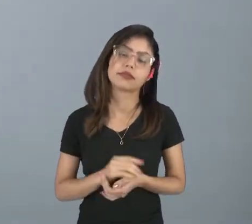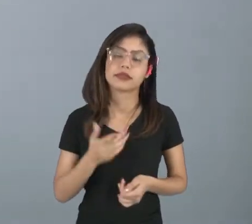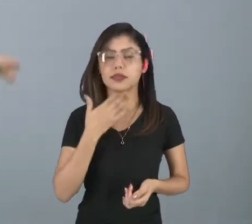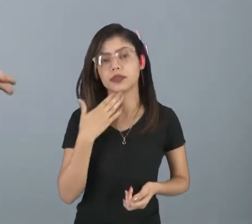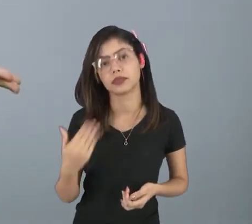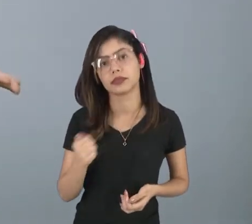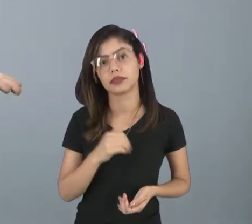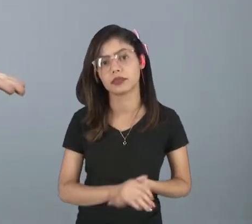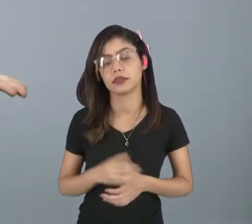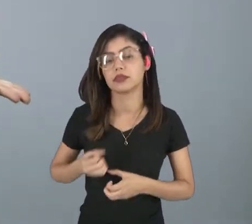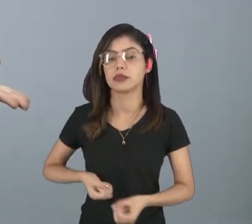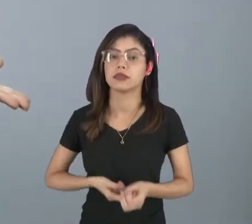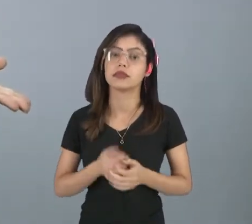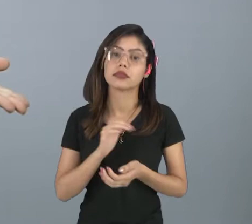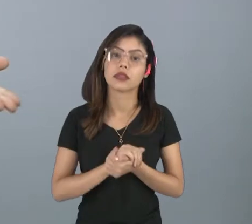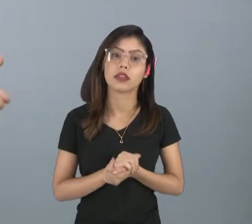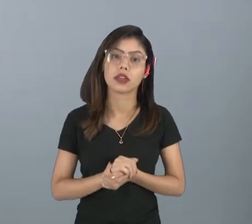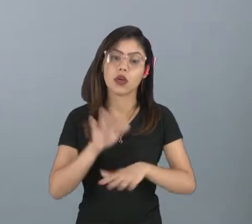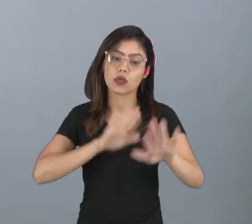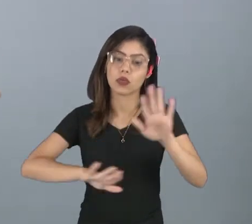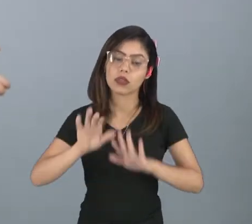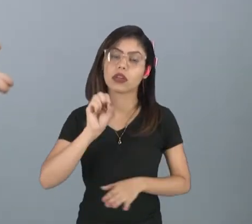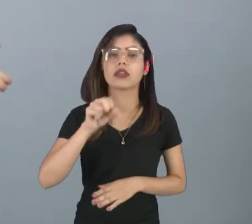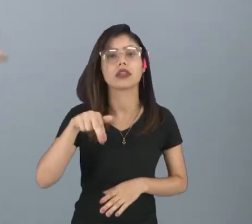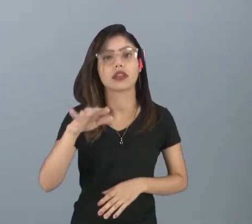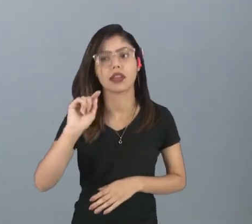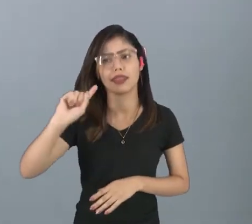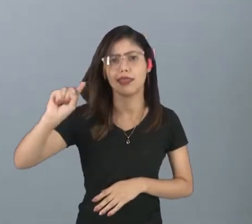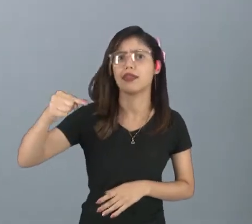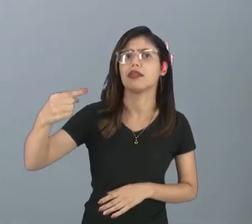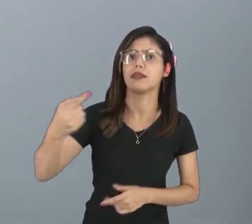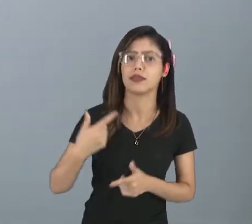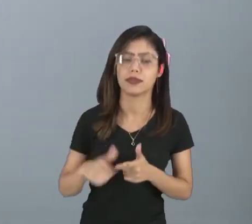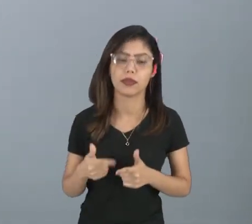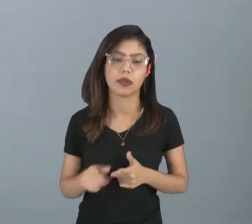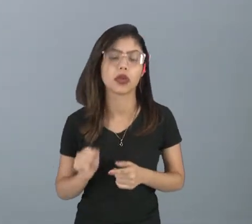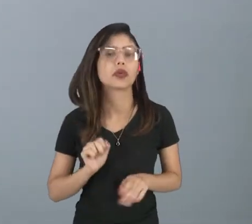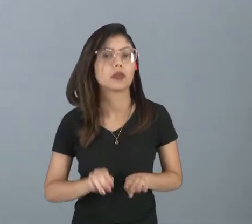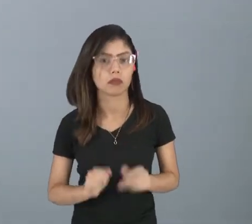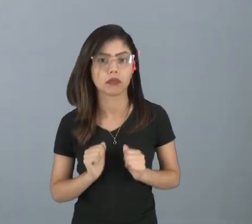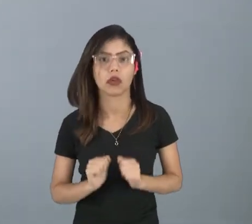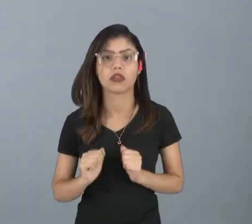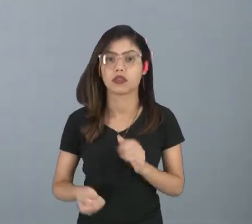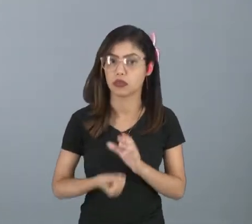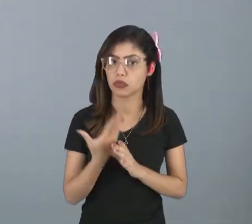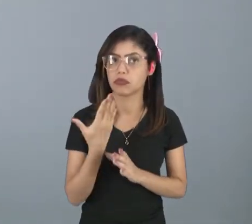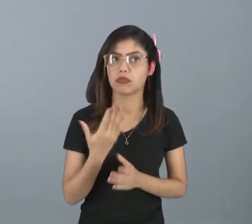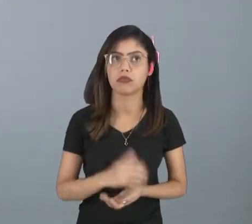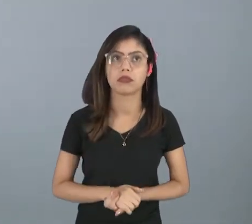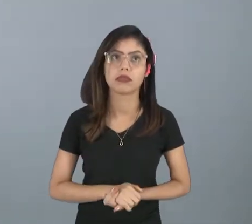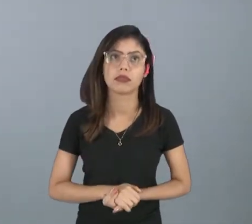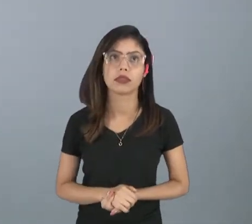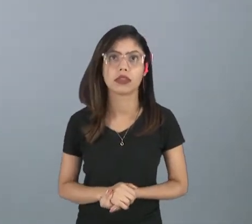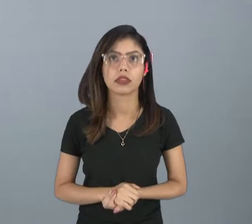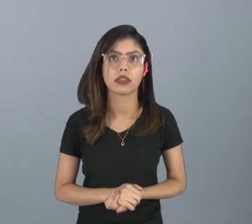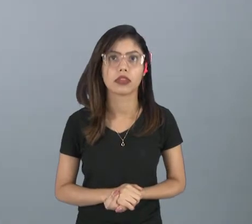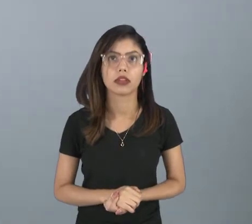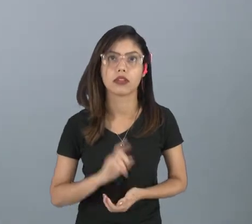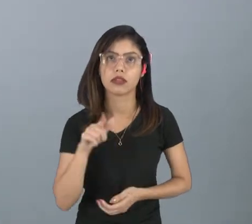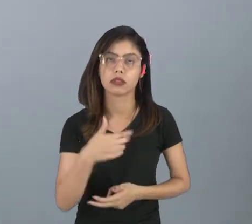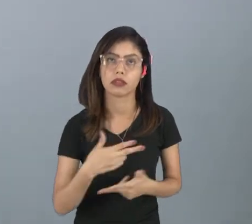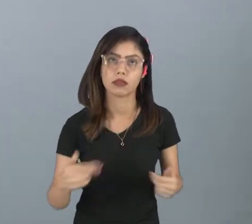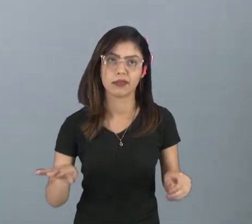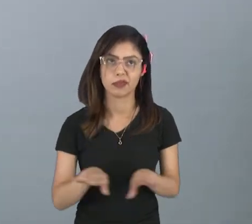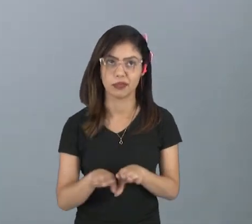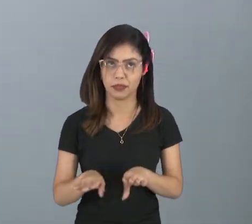né, haver investimentos para o saneamento do que depois ter que cuidar dos problemas que podem ser gerados. E aí, uma outra coisa